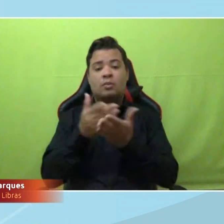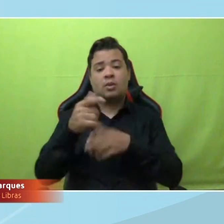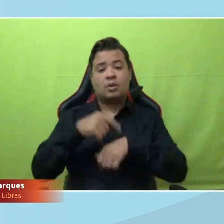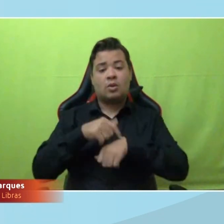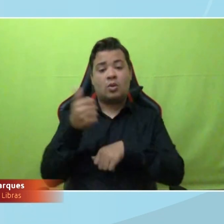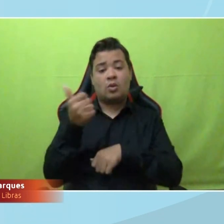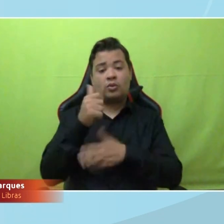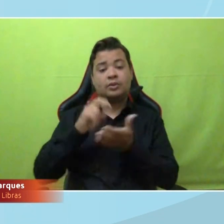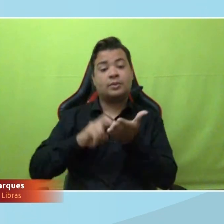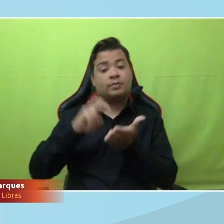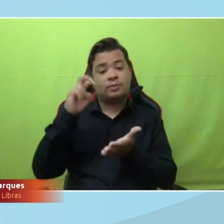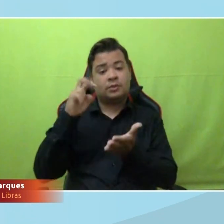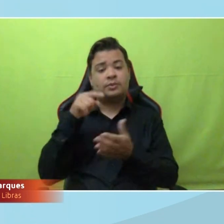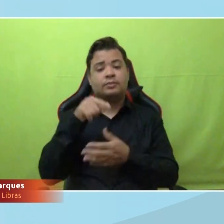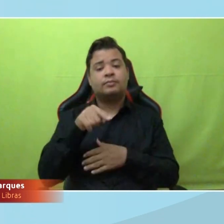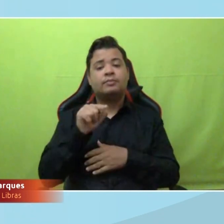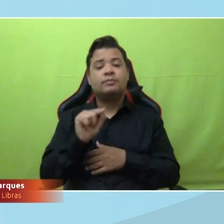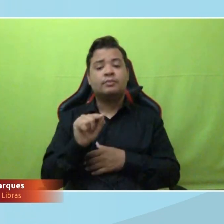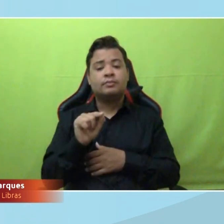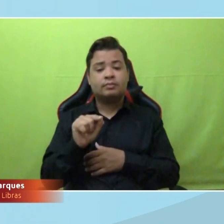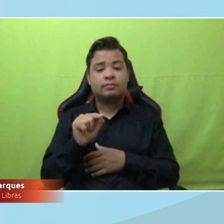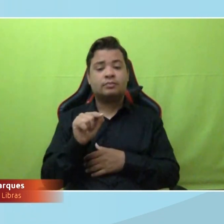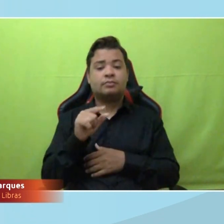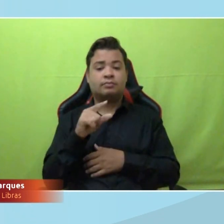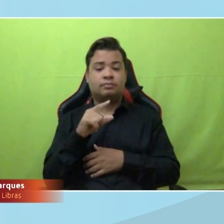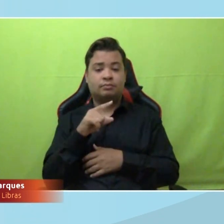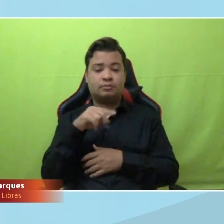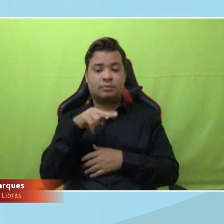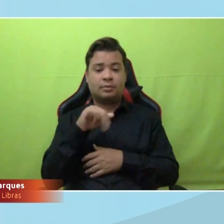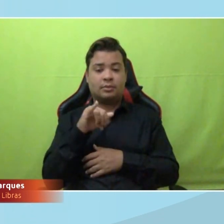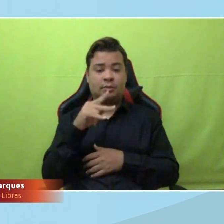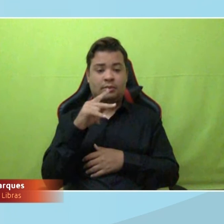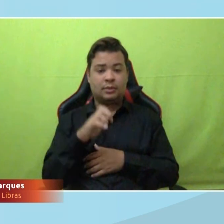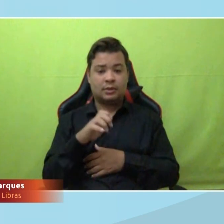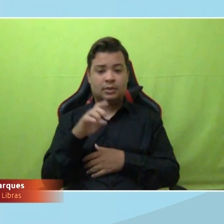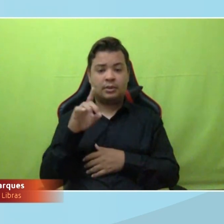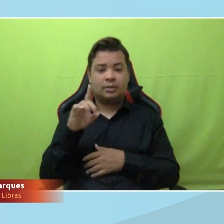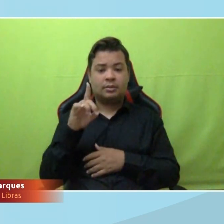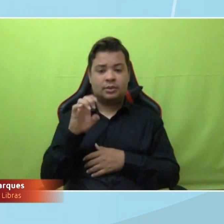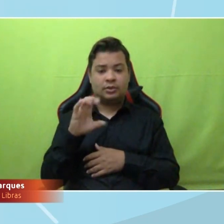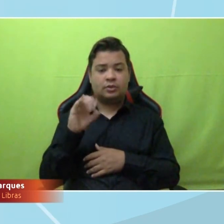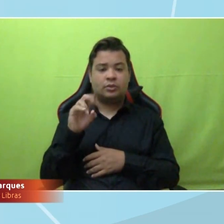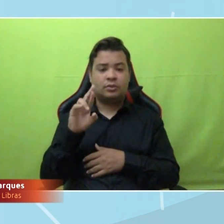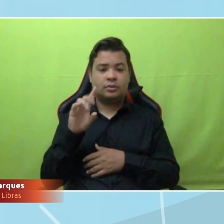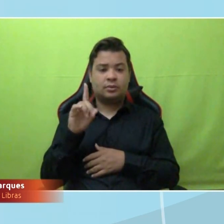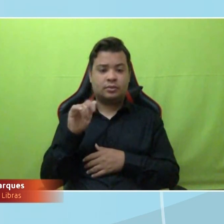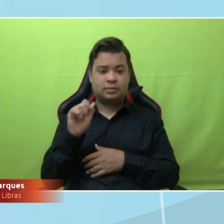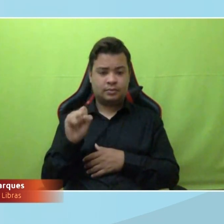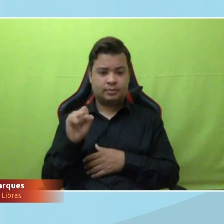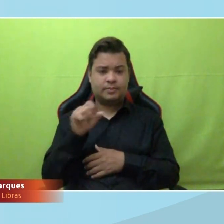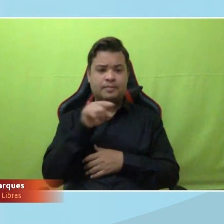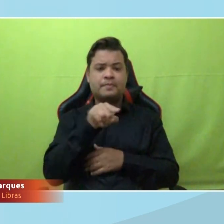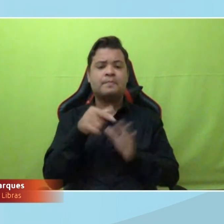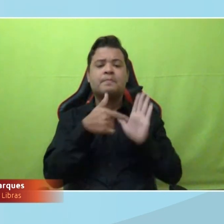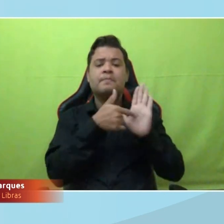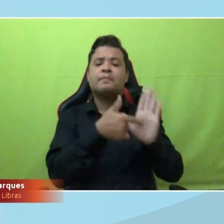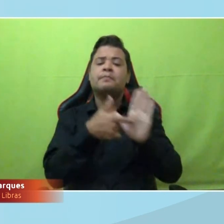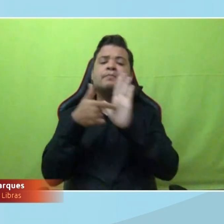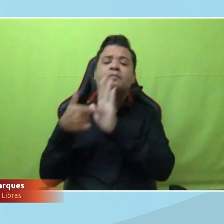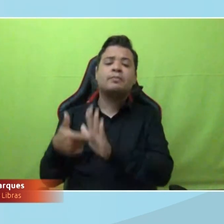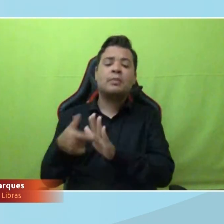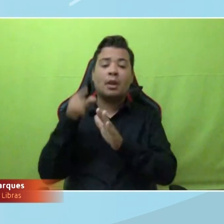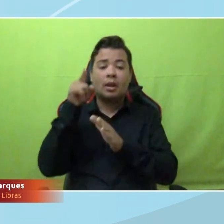será realizada pelo naipe de cordas. Essas duas apresentações vão ser realizadas no Teatro Escola